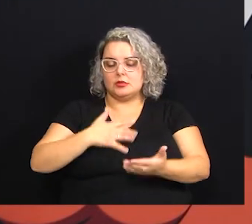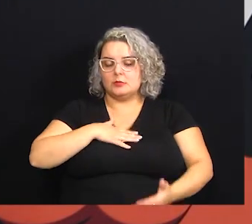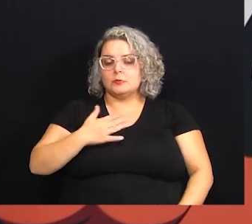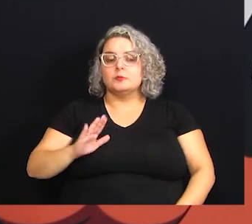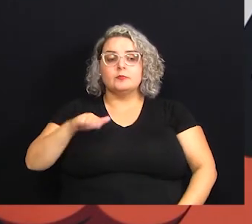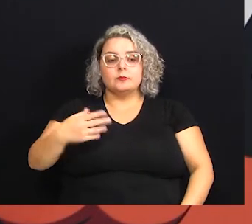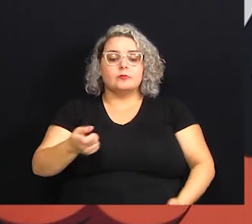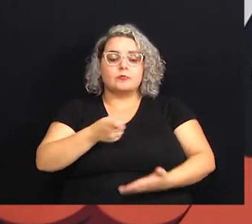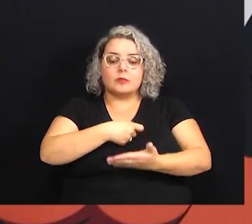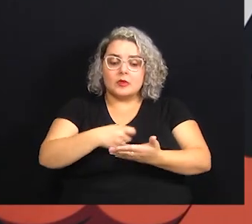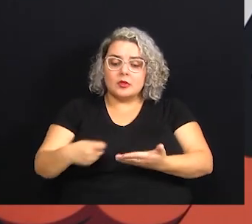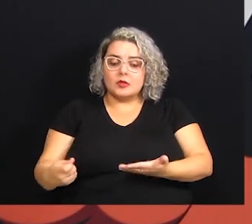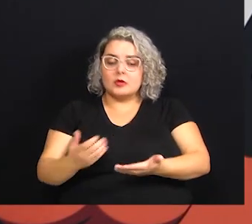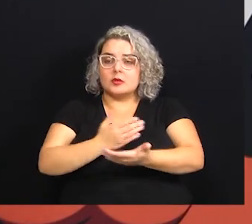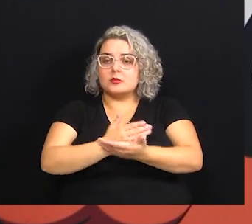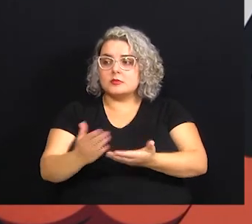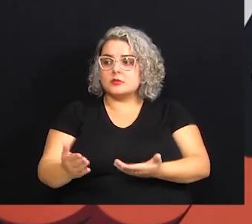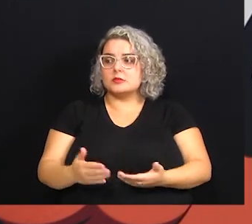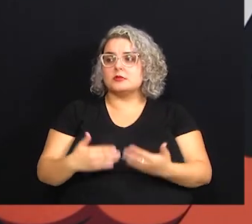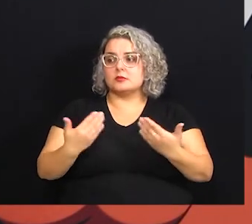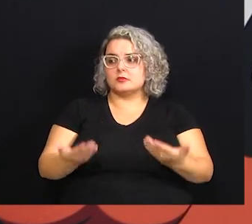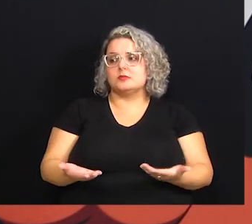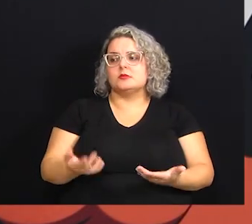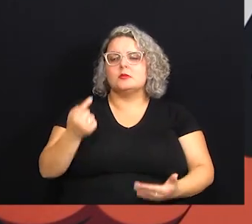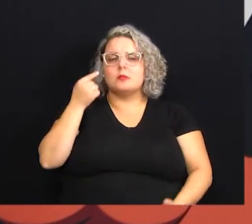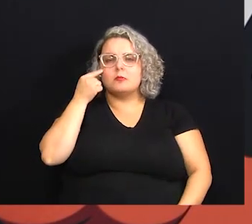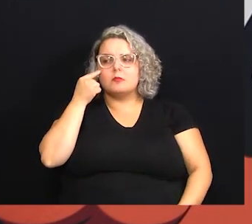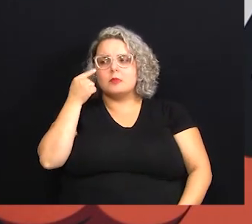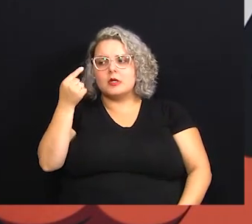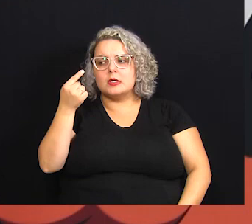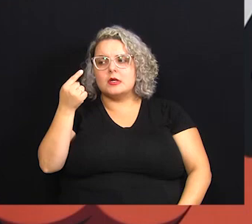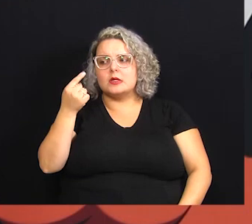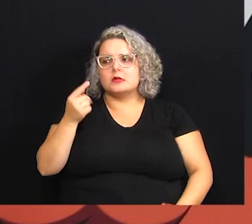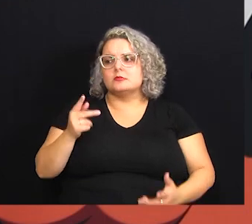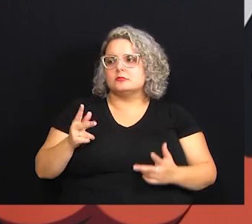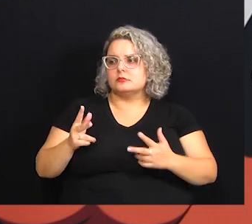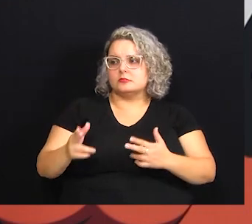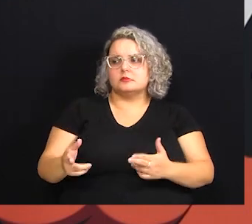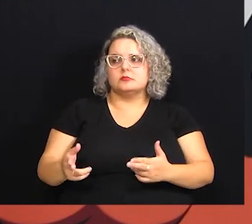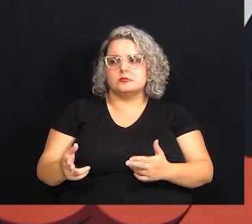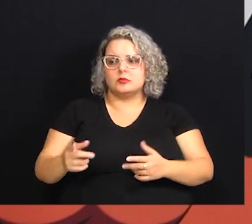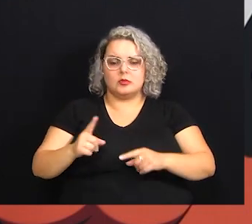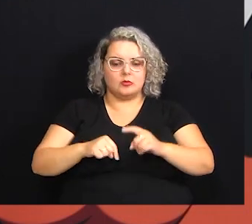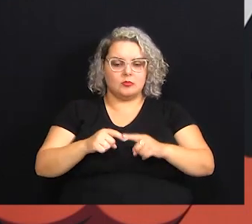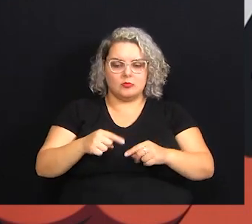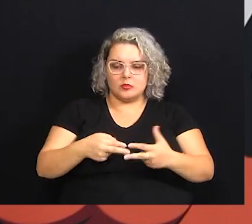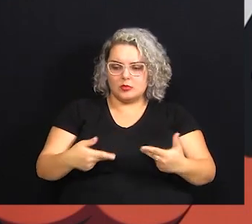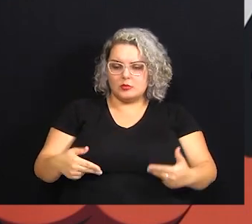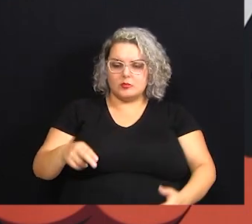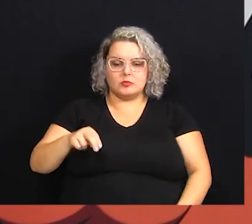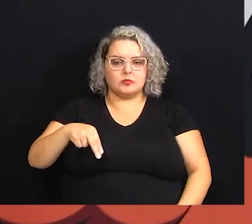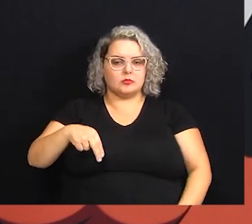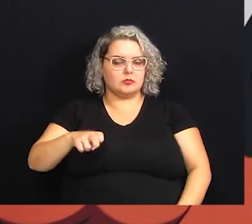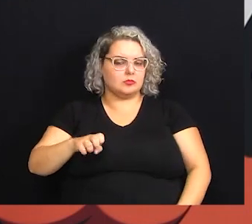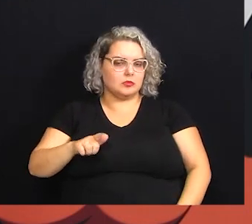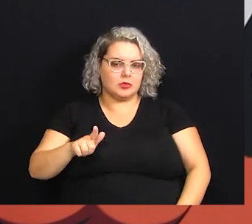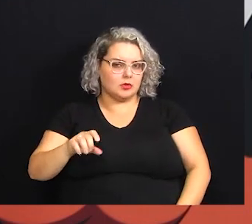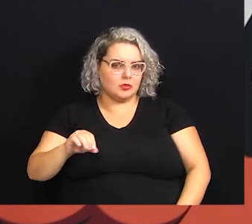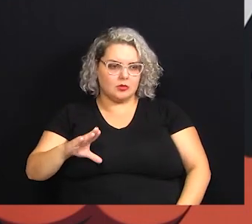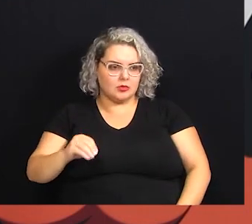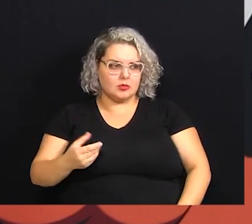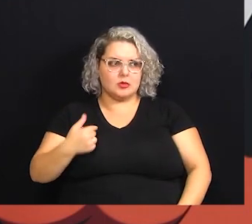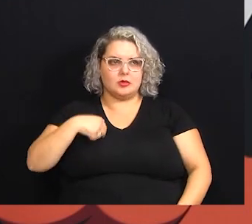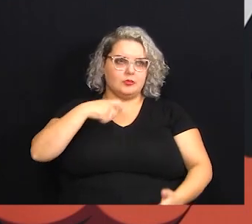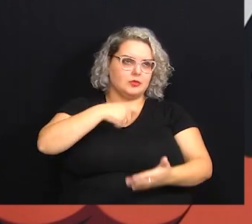você começou a escrever o livro, você pensou como um produto, um negócio? Eu